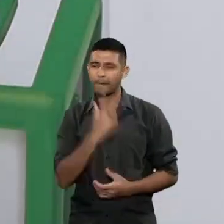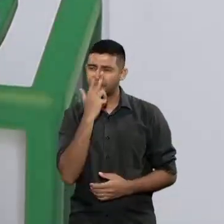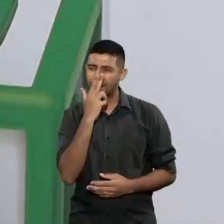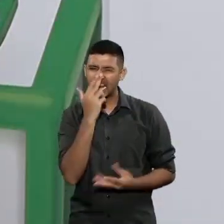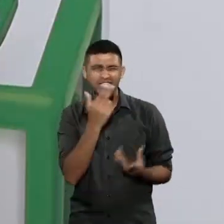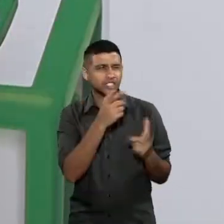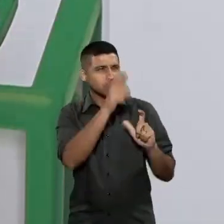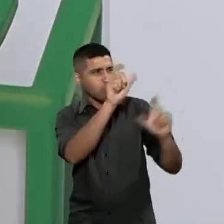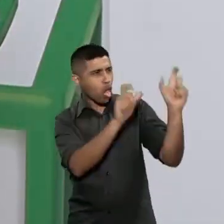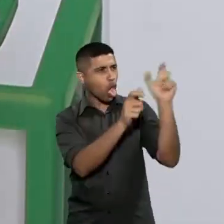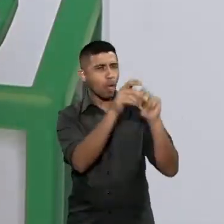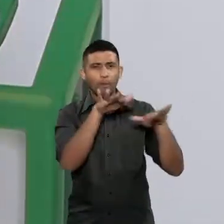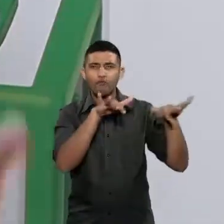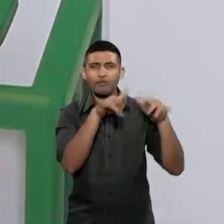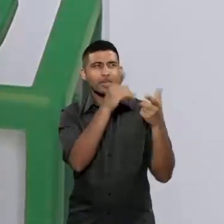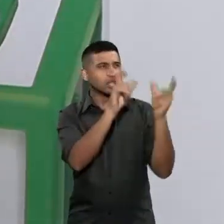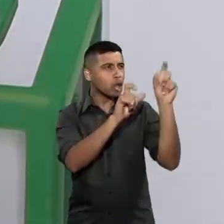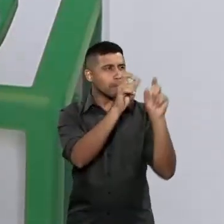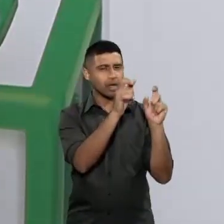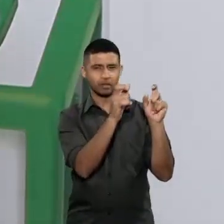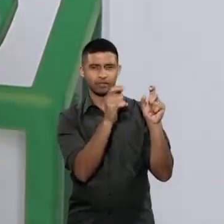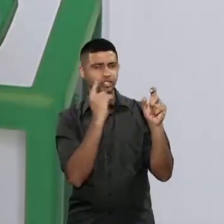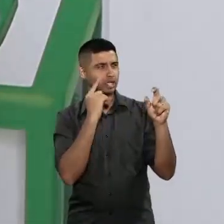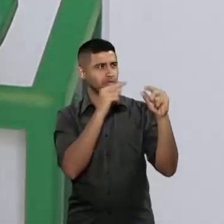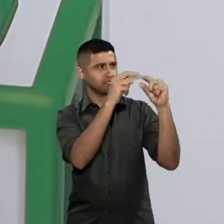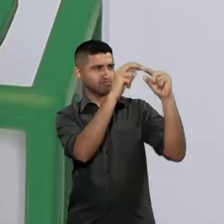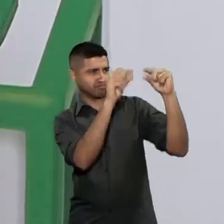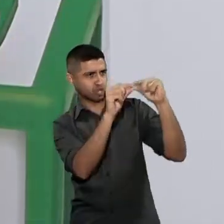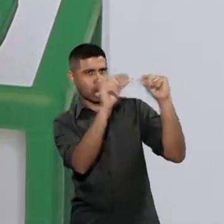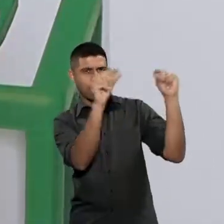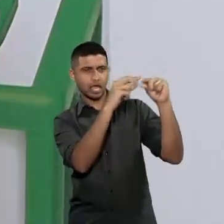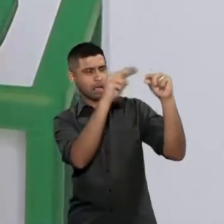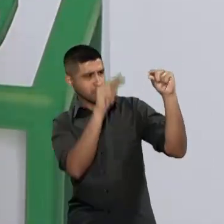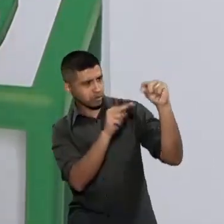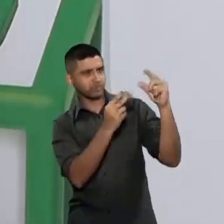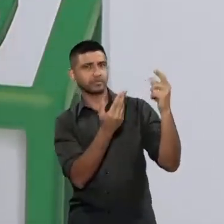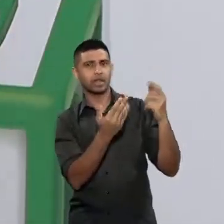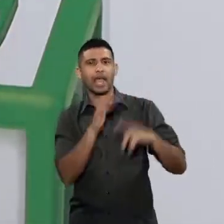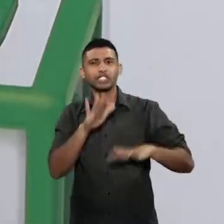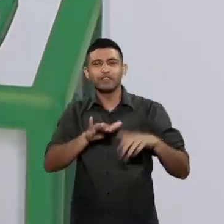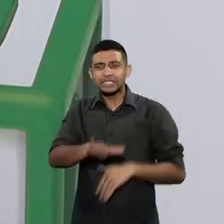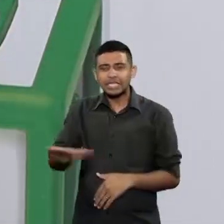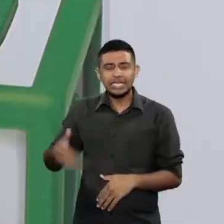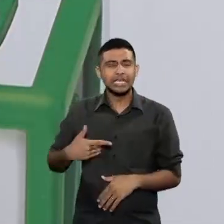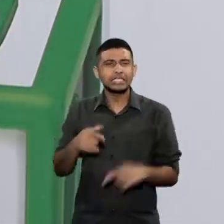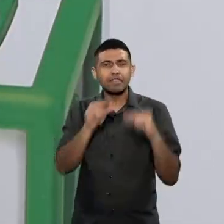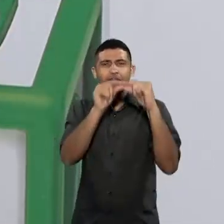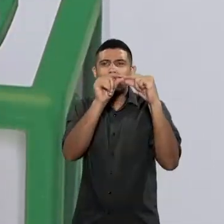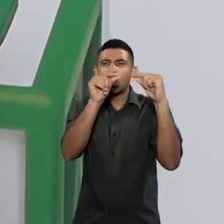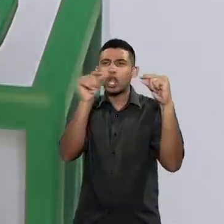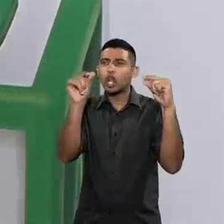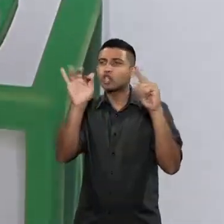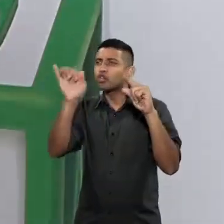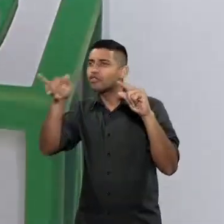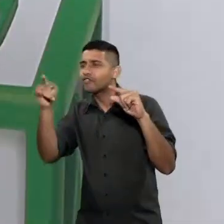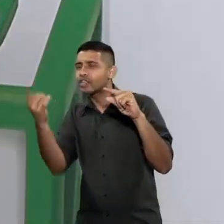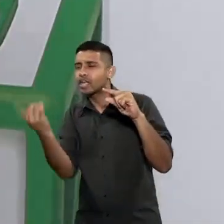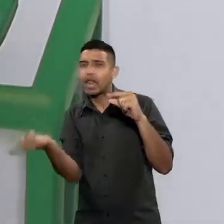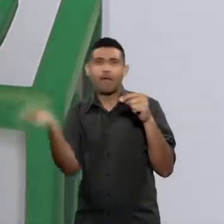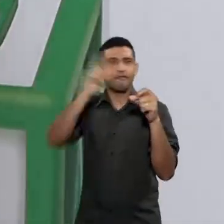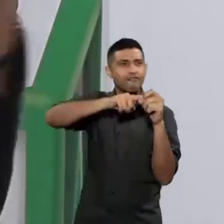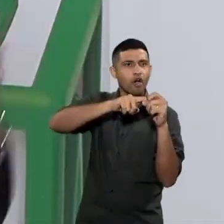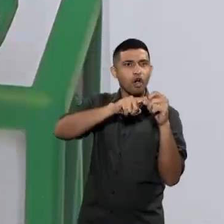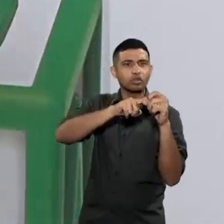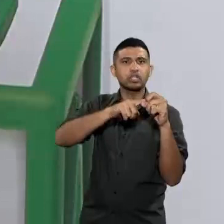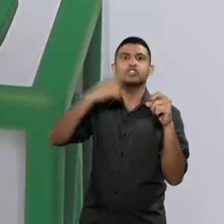se movendo, né? Se ela está se apulando linha, tá? Tem criança que está lendo, leu a linha até o final, quando volta para ler,